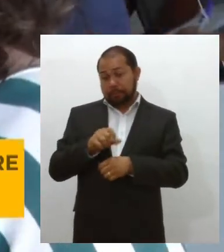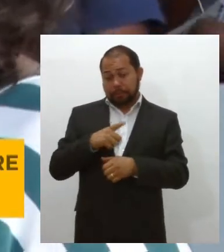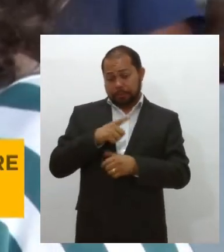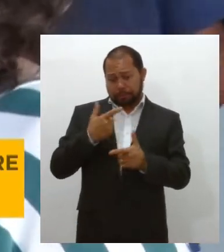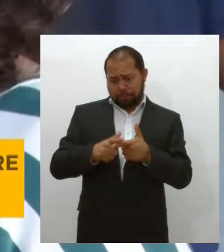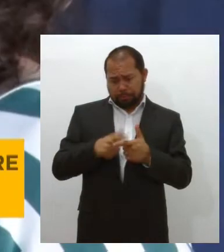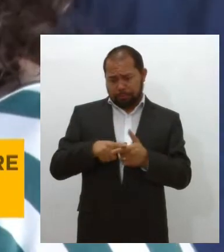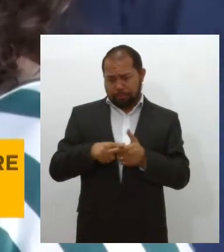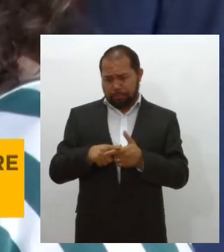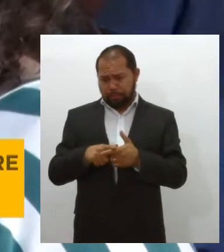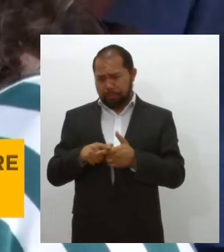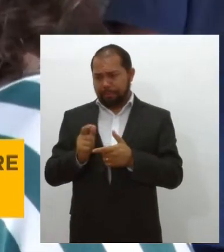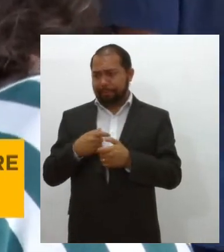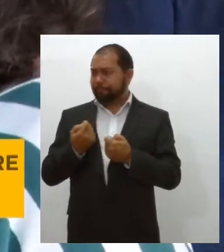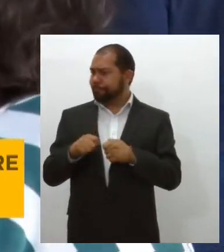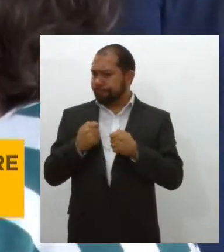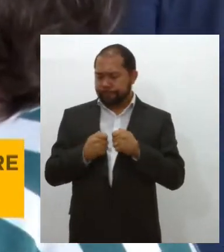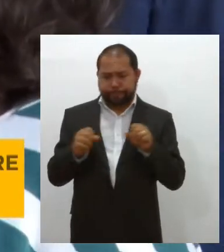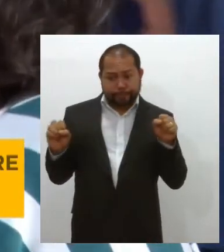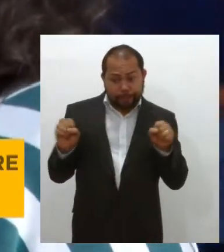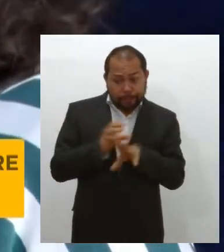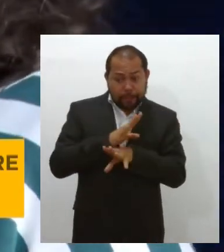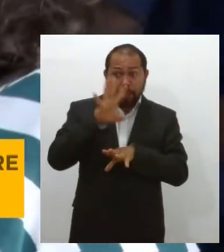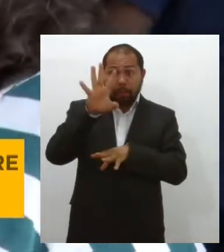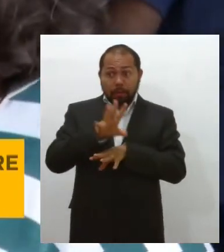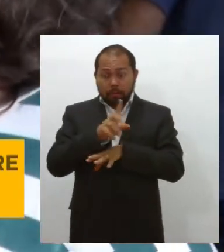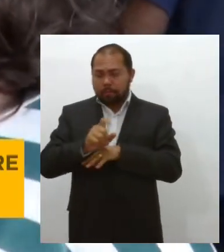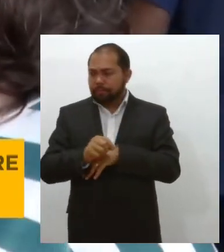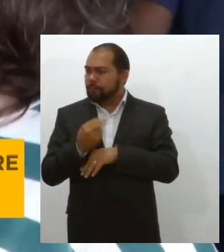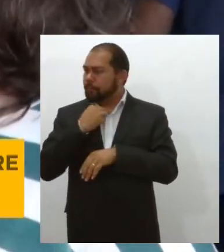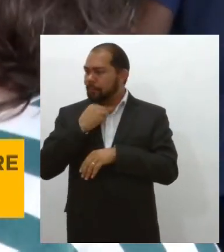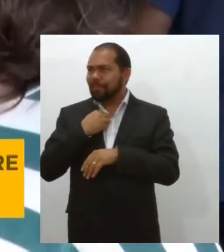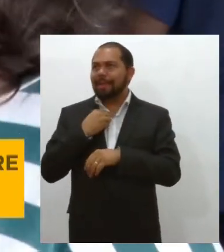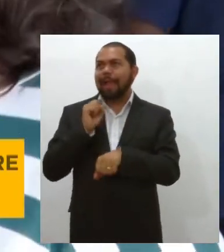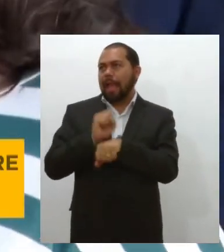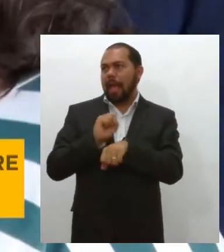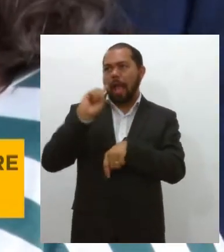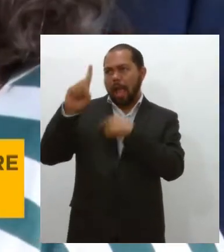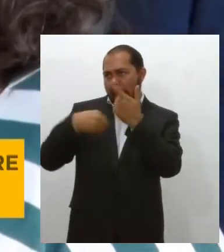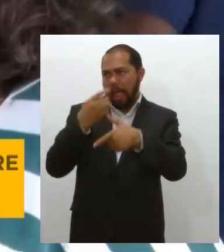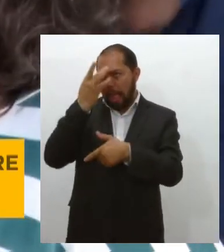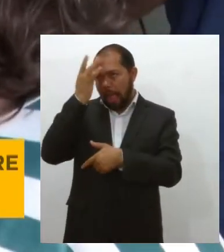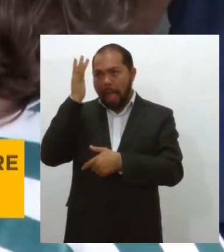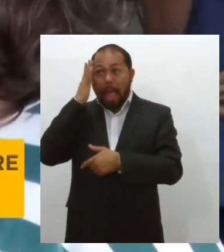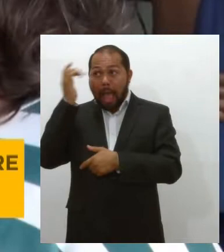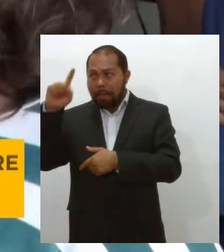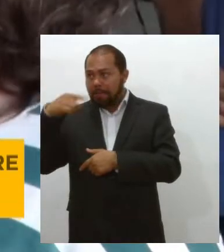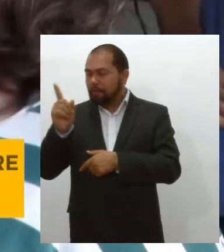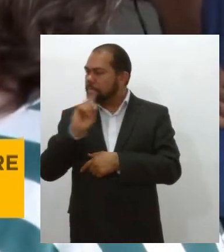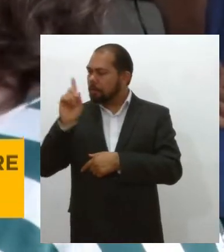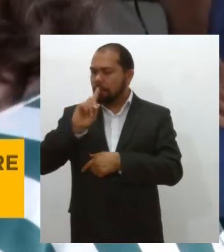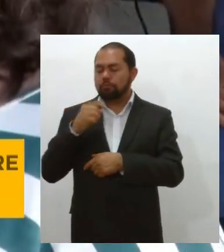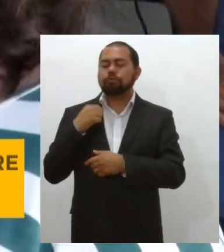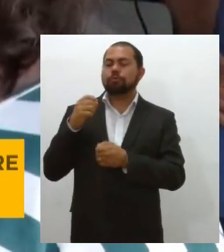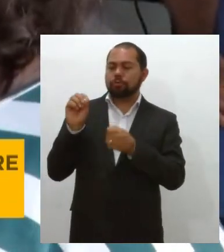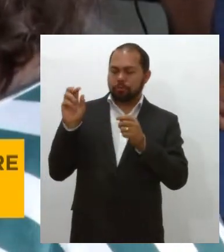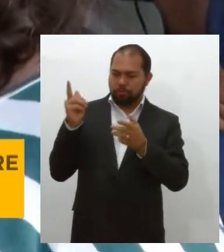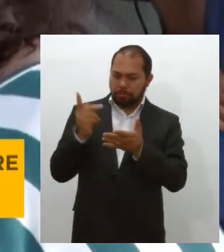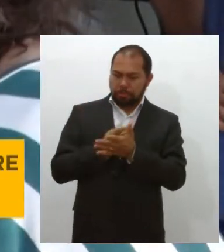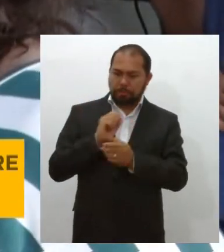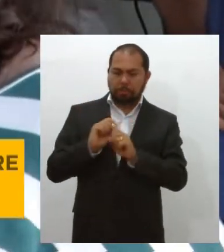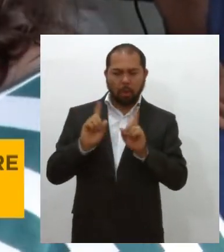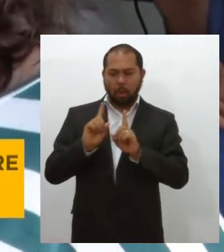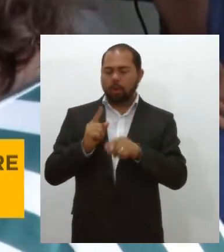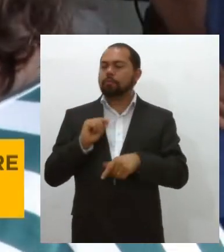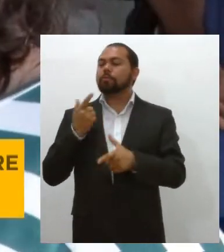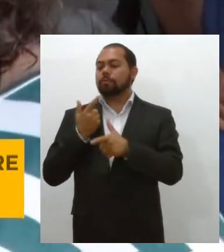tem que finalizar o cronograma. A gente não pode deixar para o próximo dia, né? Tudo é resolvido ali naquele momento. Para que no dia da eleição todas